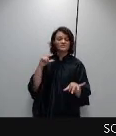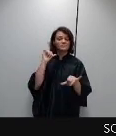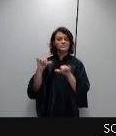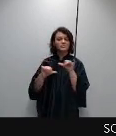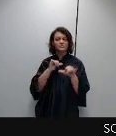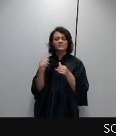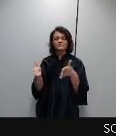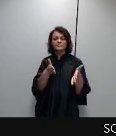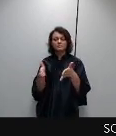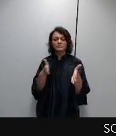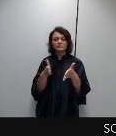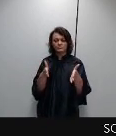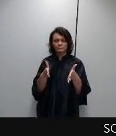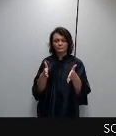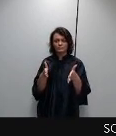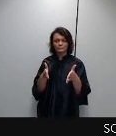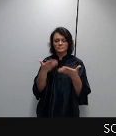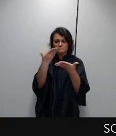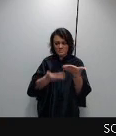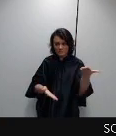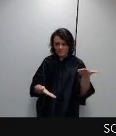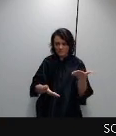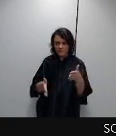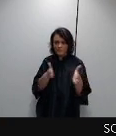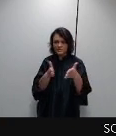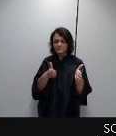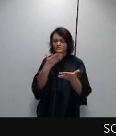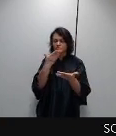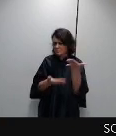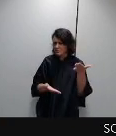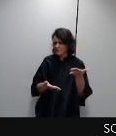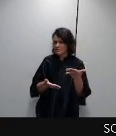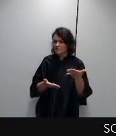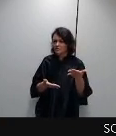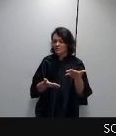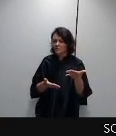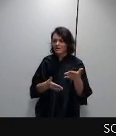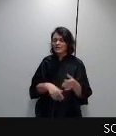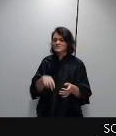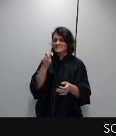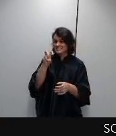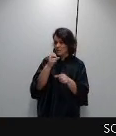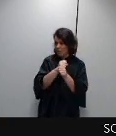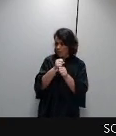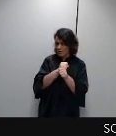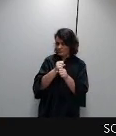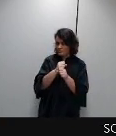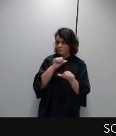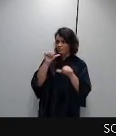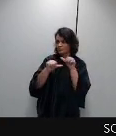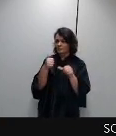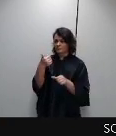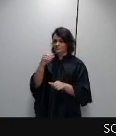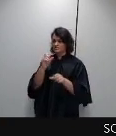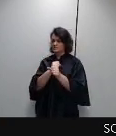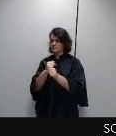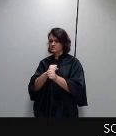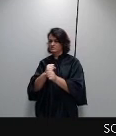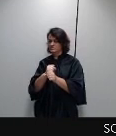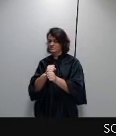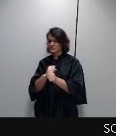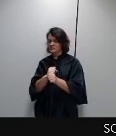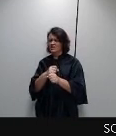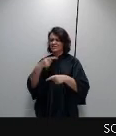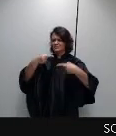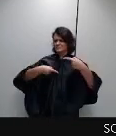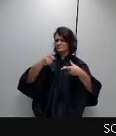prazo decadencial o prazo decadencial que era de cinco anos Ele passou a ser de dez anos e eu disse que você é muito